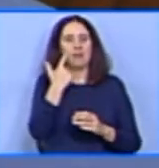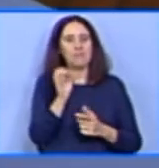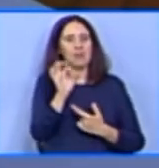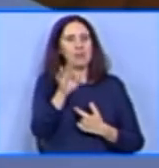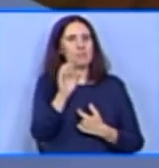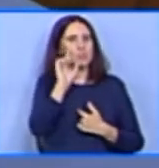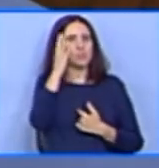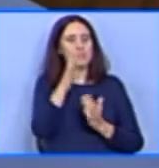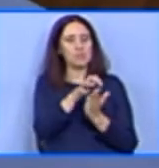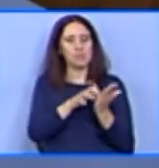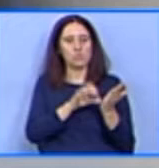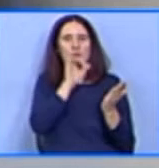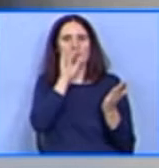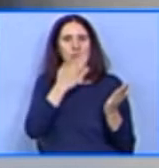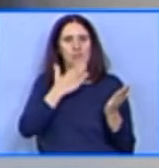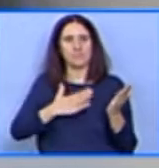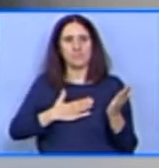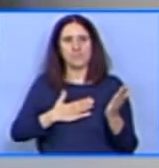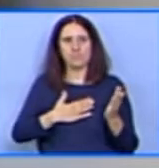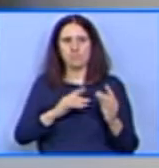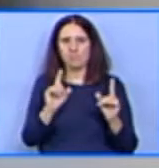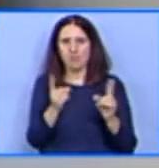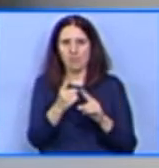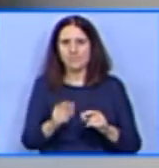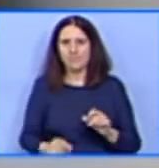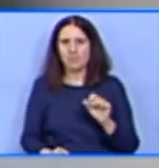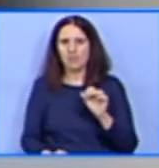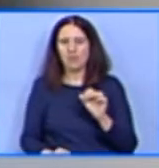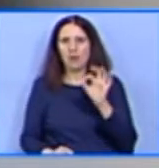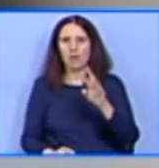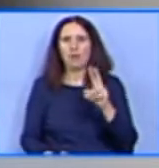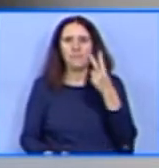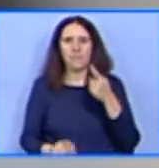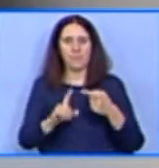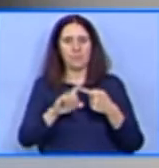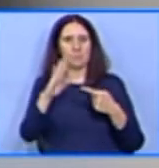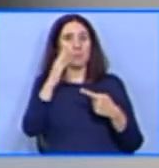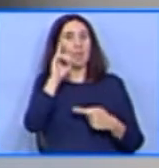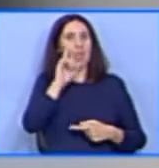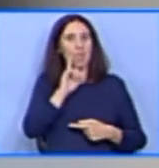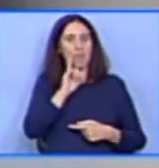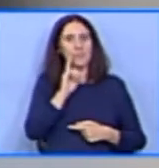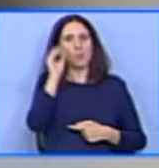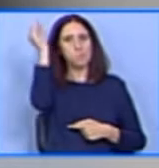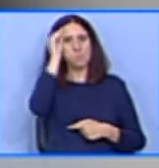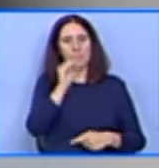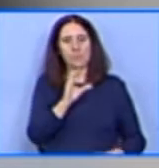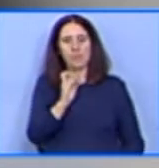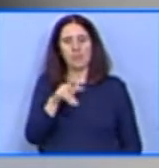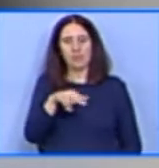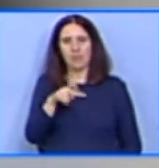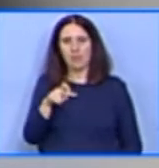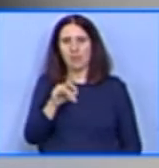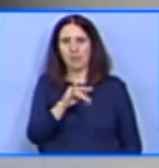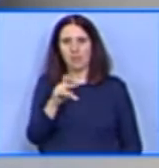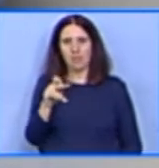importantes para ler o texto. Muito brevemente, duas referências. Primeiro, trata-se de uma mulher cananeia. Cananeu